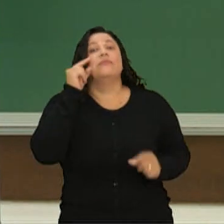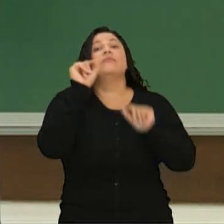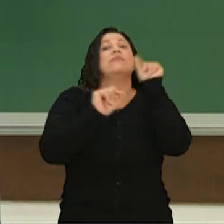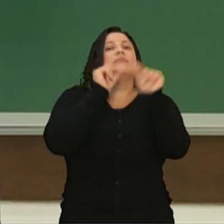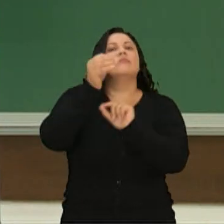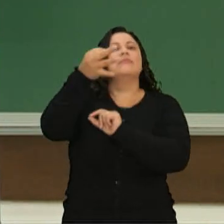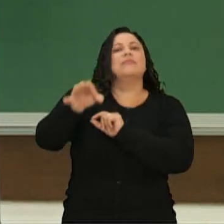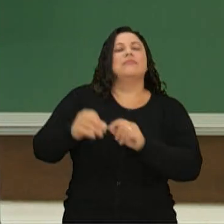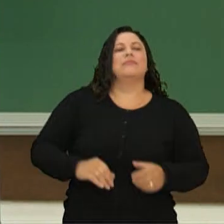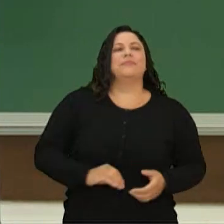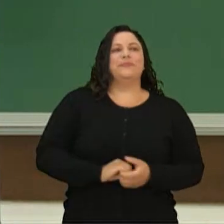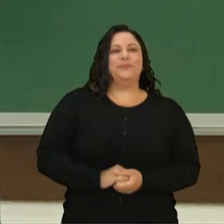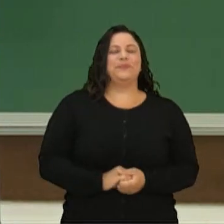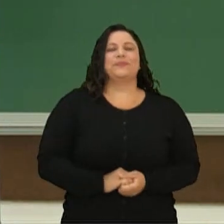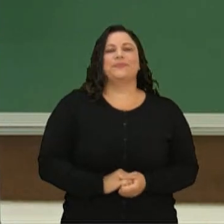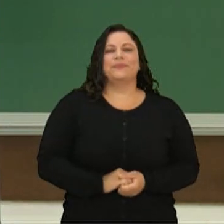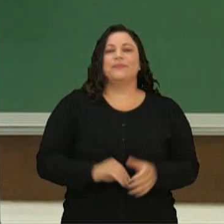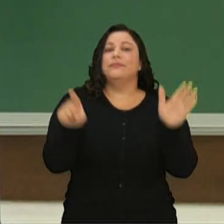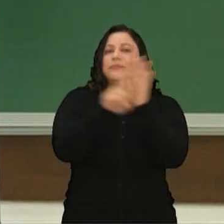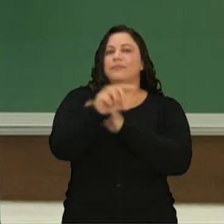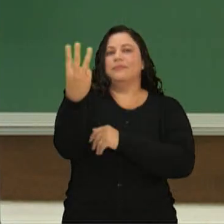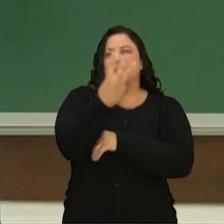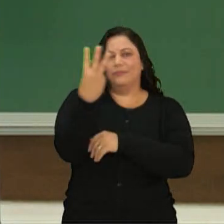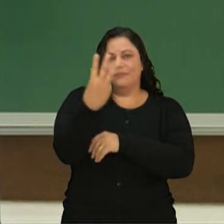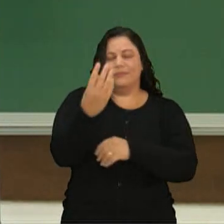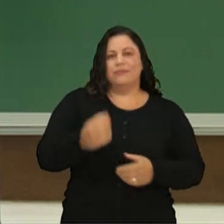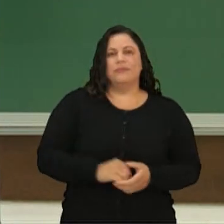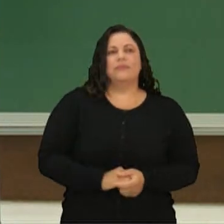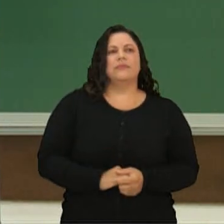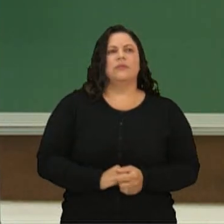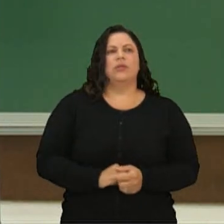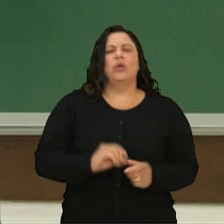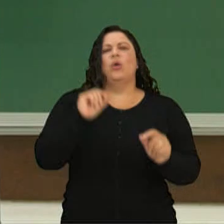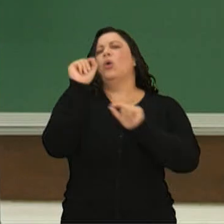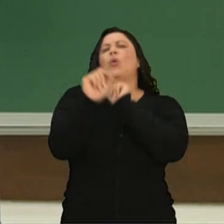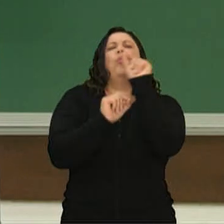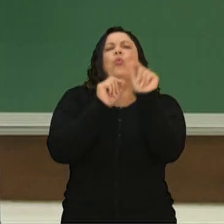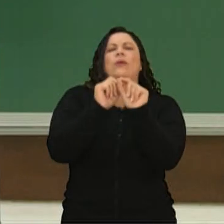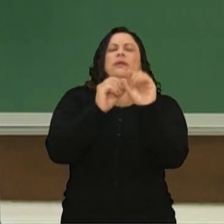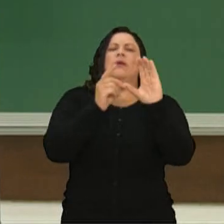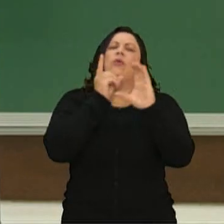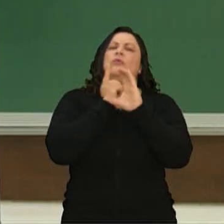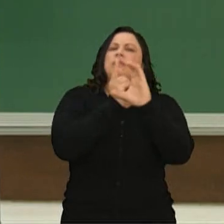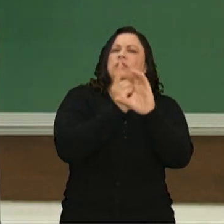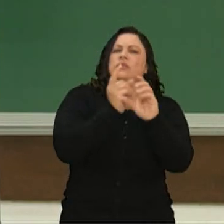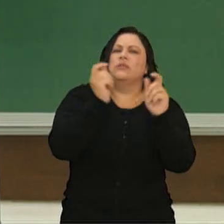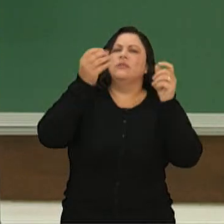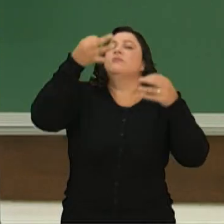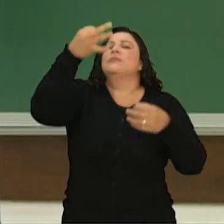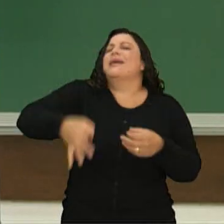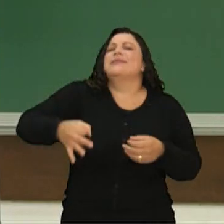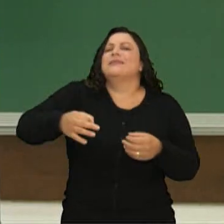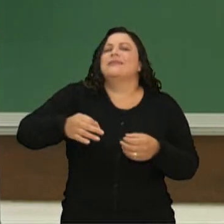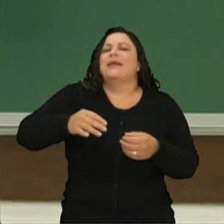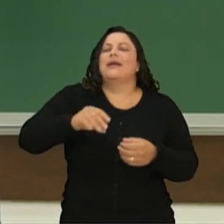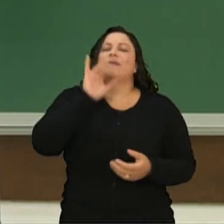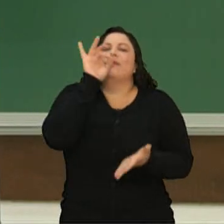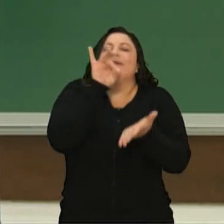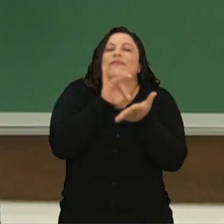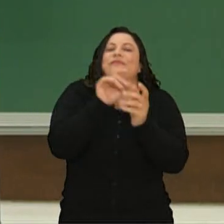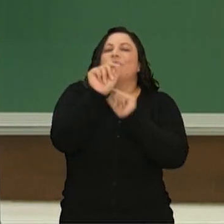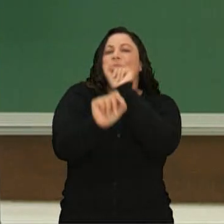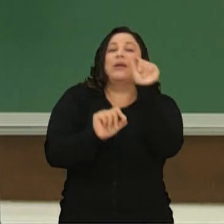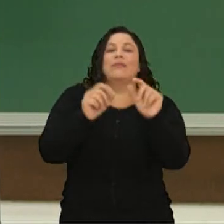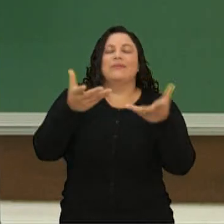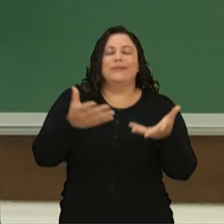Questão 3. Com relação ao cristianismo, é correto afirmar: letra A, o cristianismo era uma